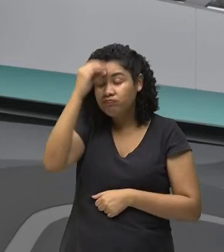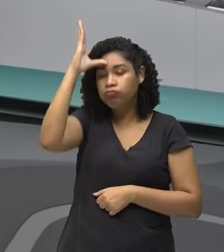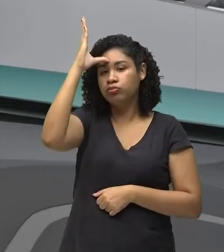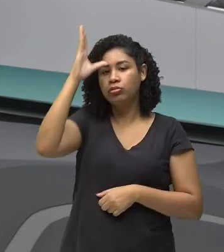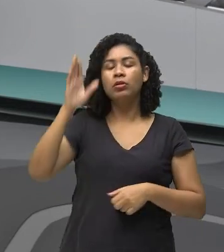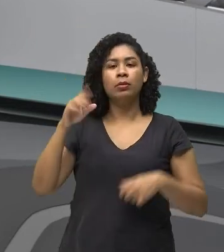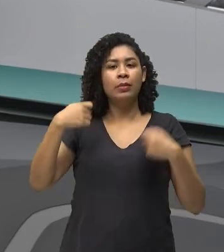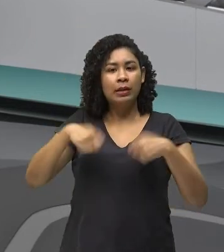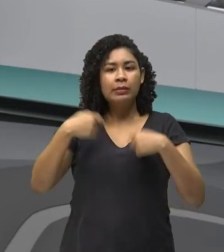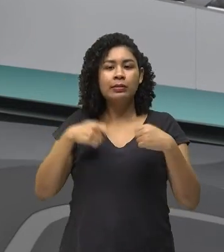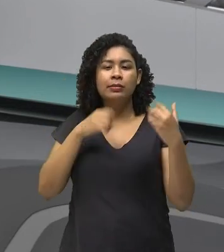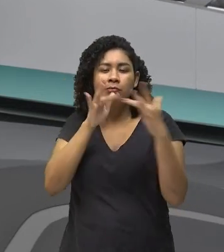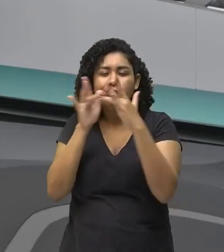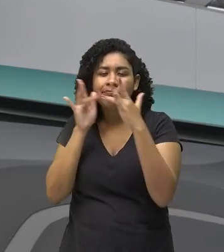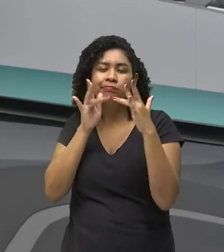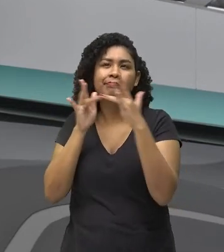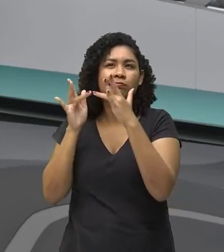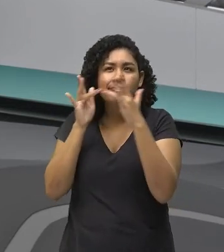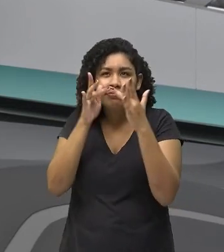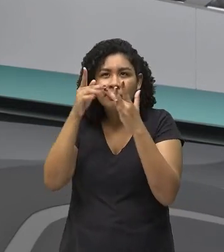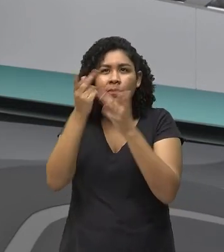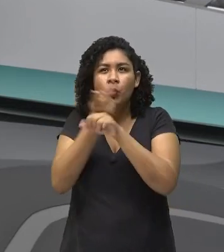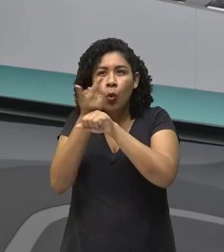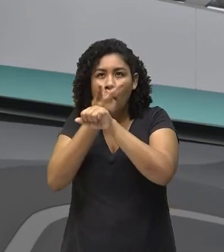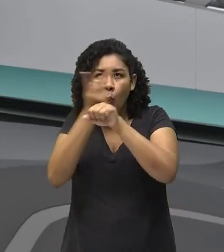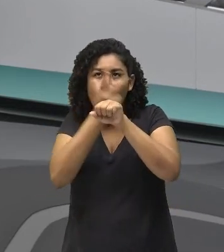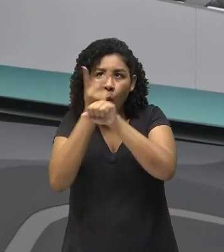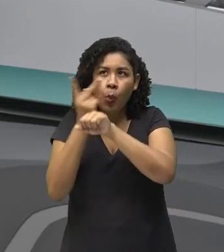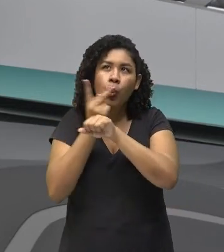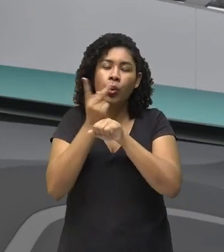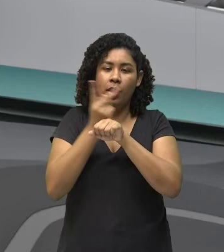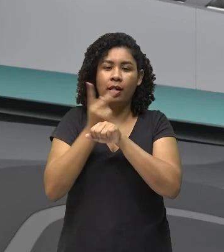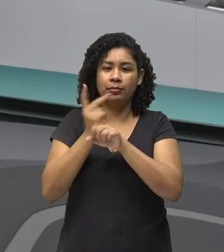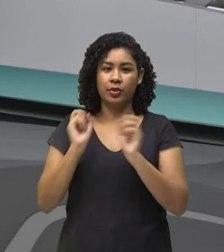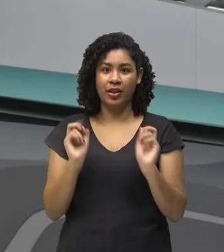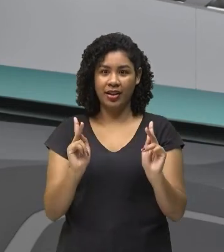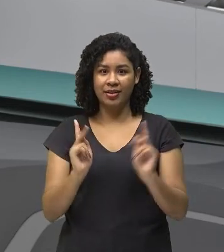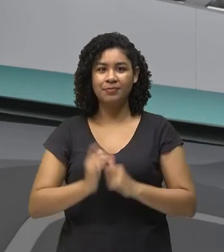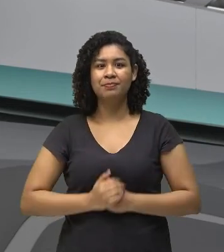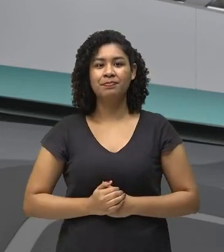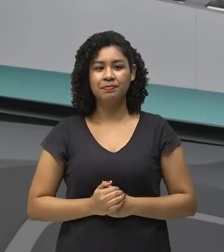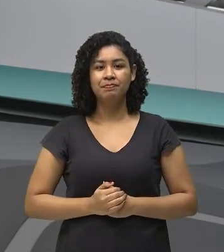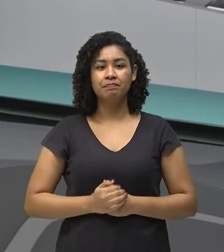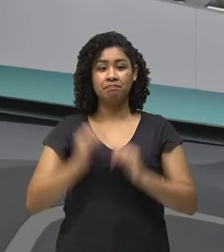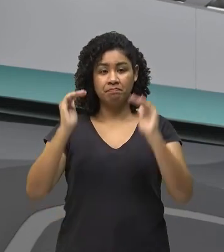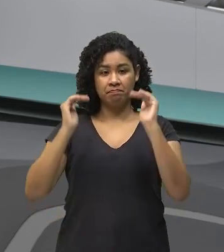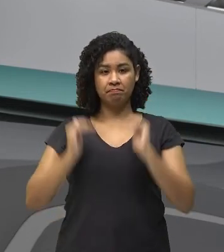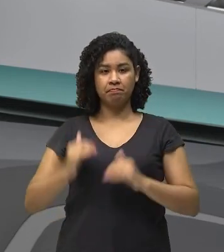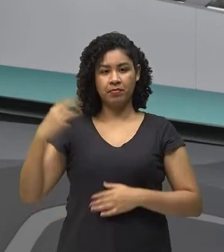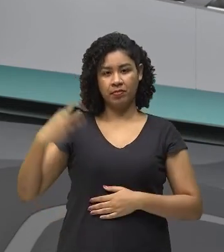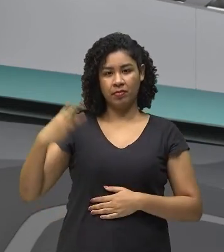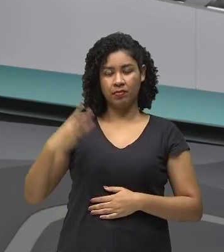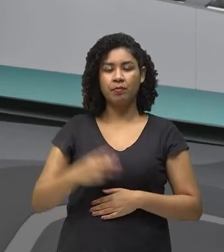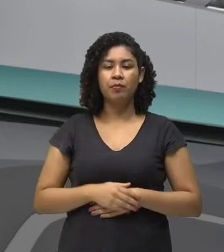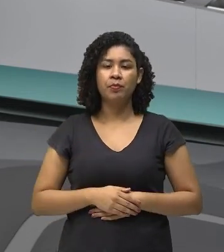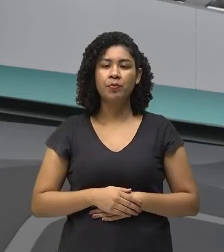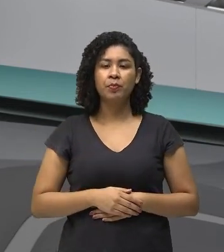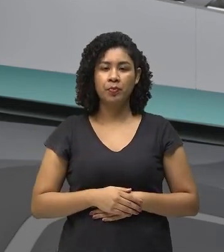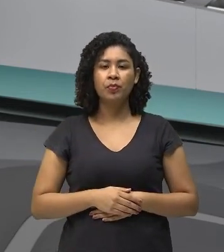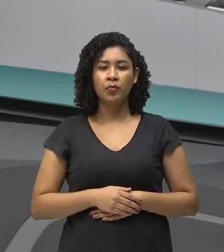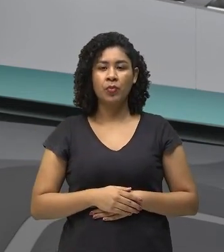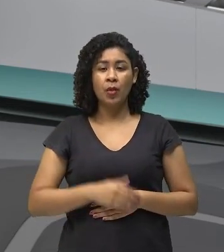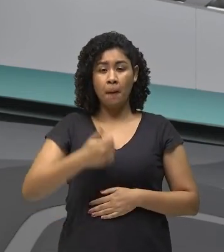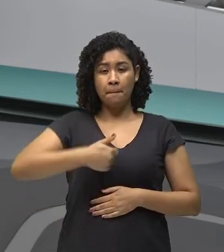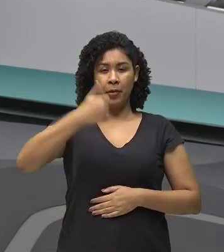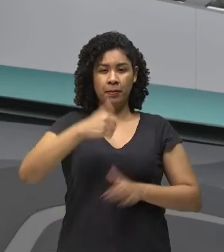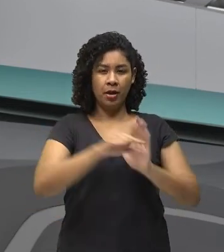para explorar aquele texto. Tudo bem? Que mais? Ler o primeiro e o último parágrafos.